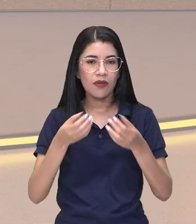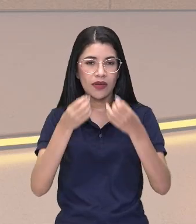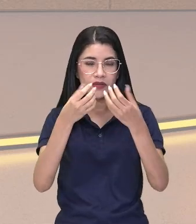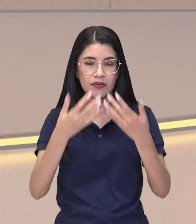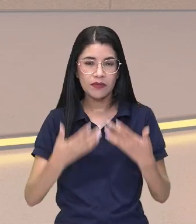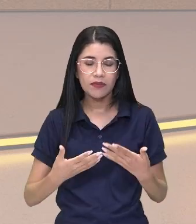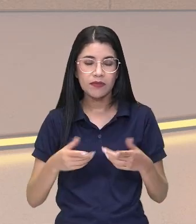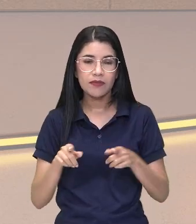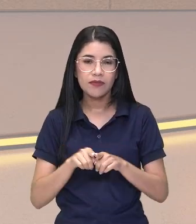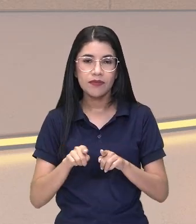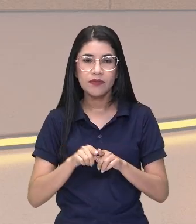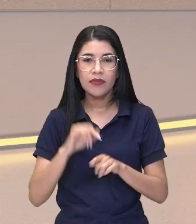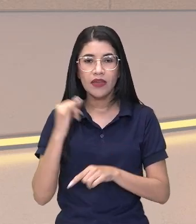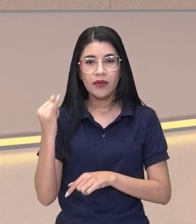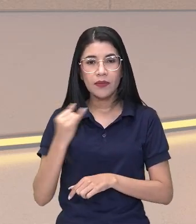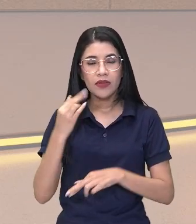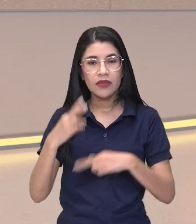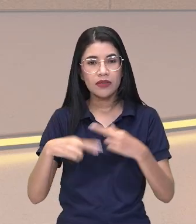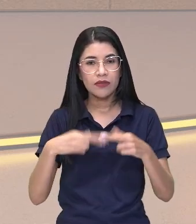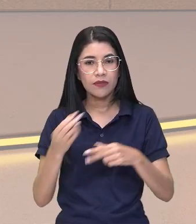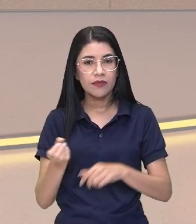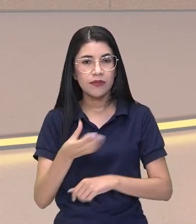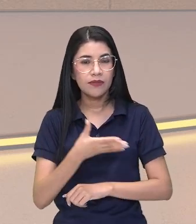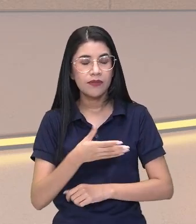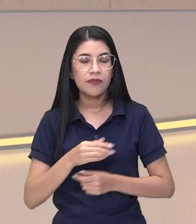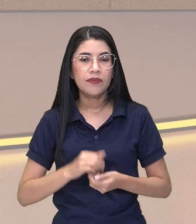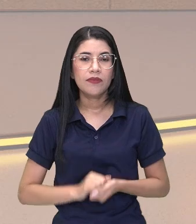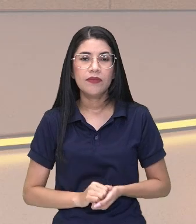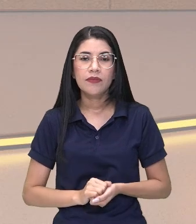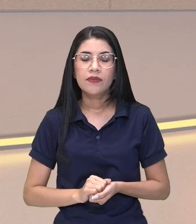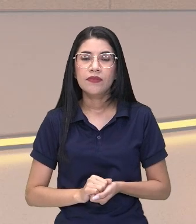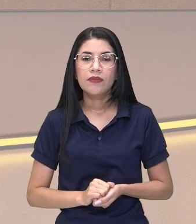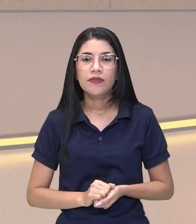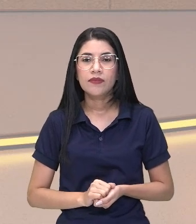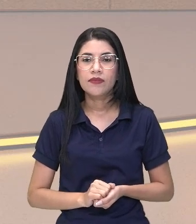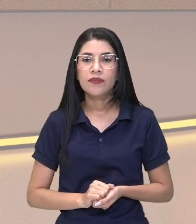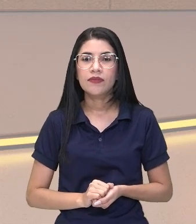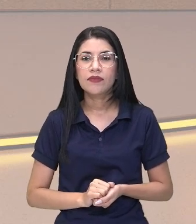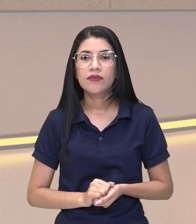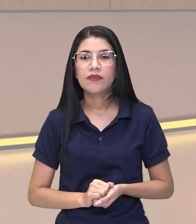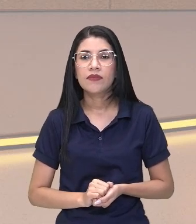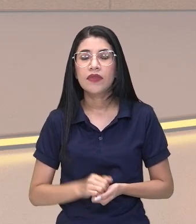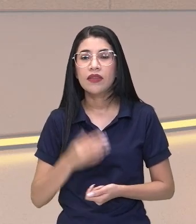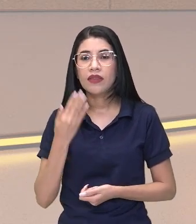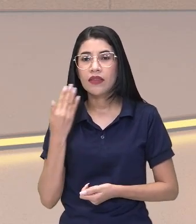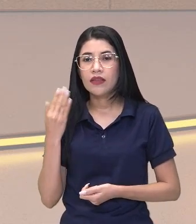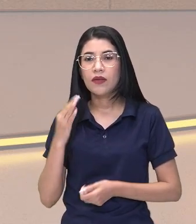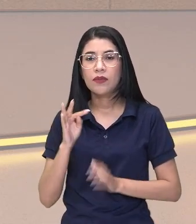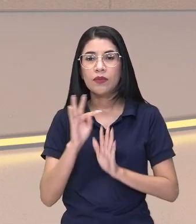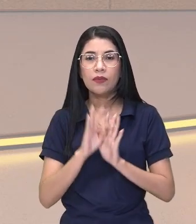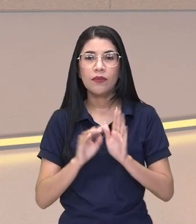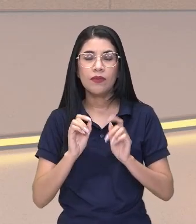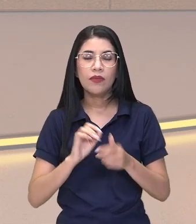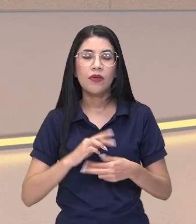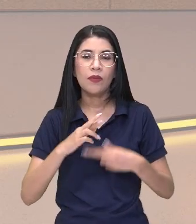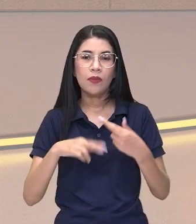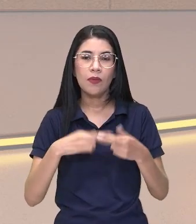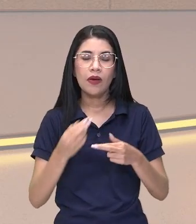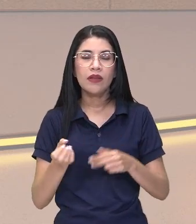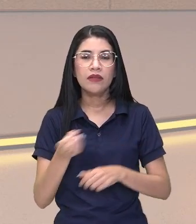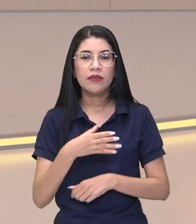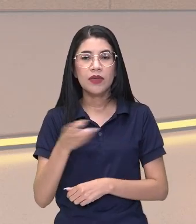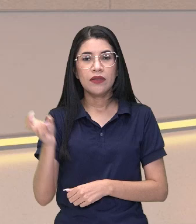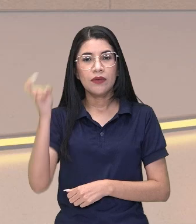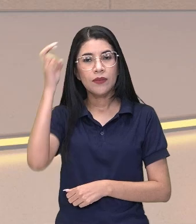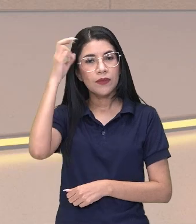essa importância do renascimento. Tá certo? Então, olha só, temos então aqui o renascimento então